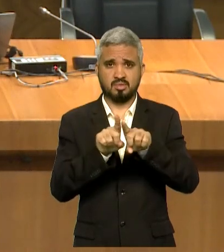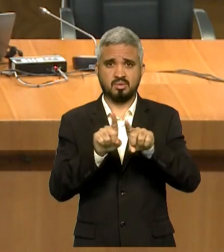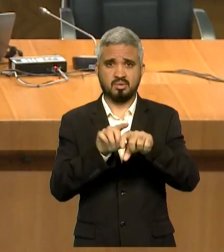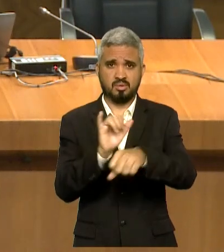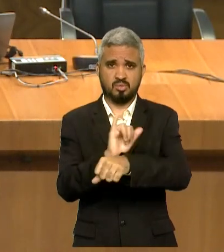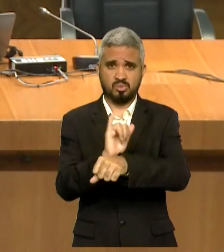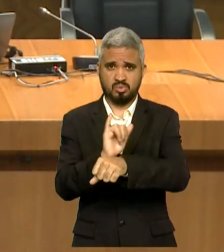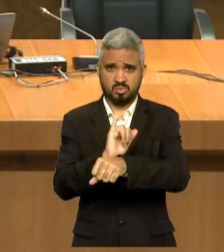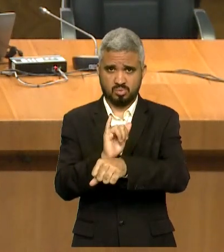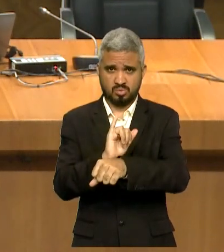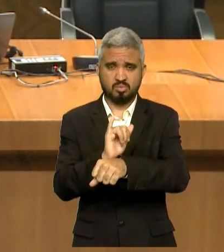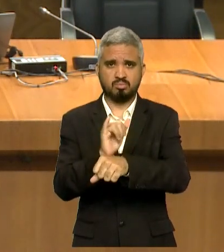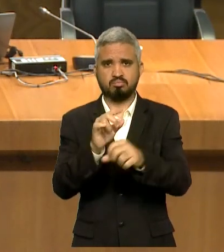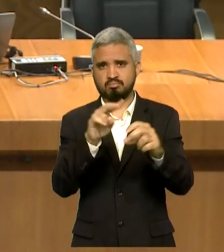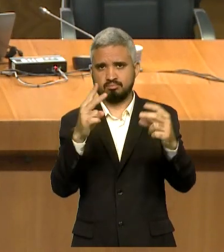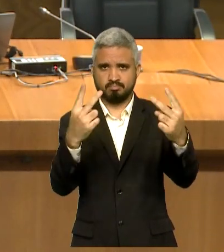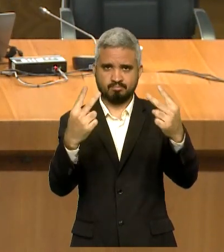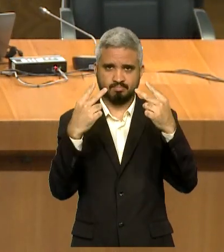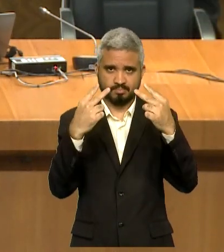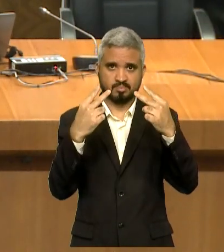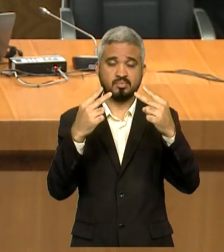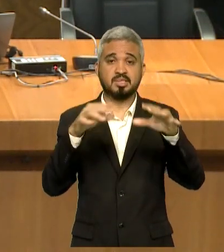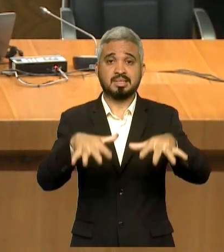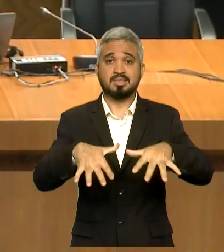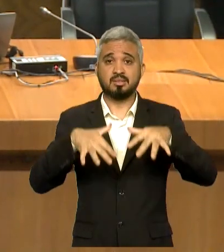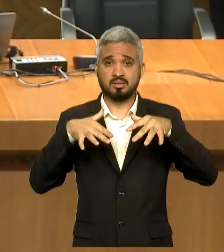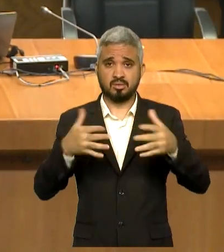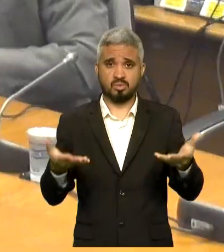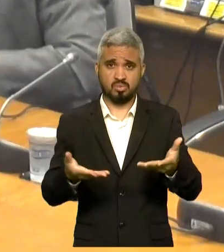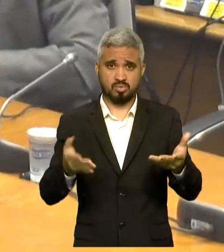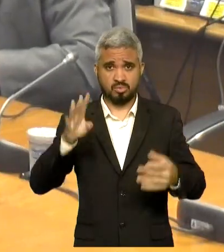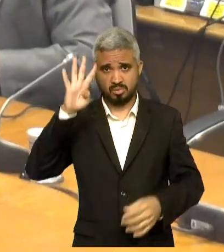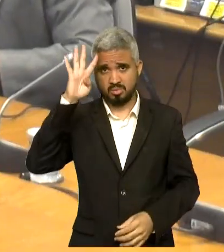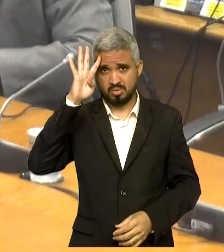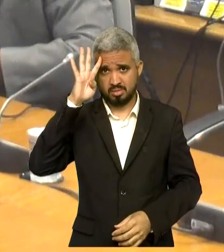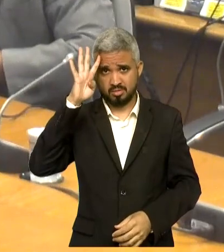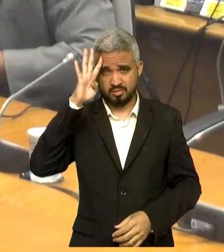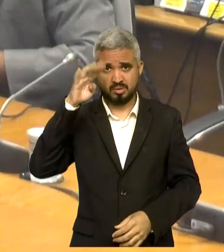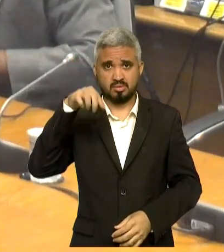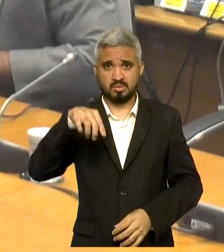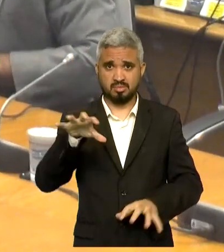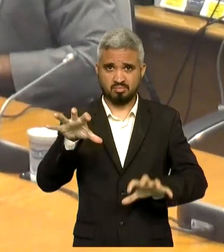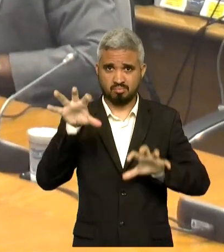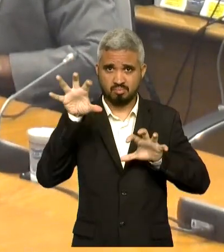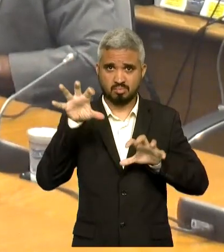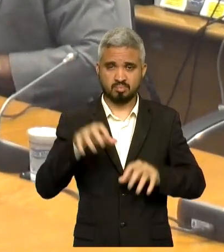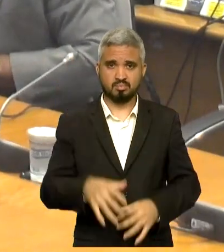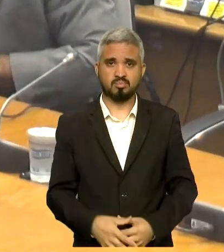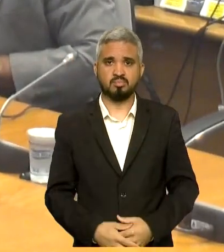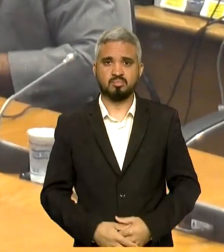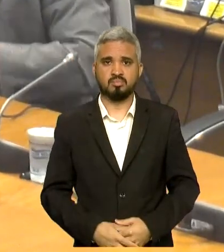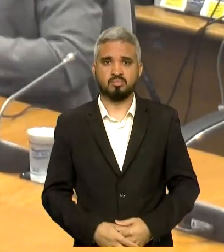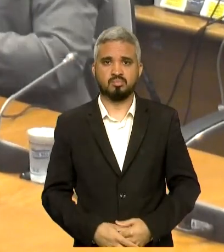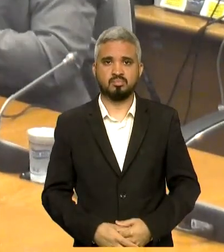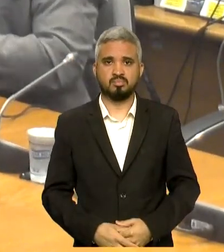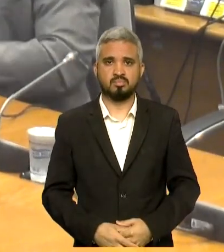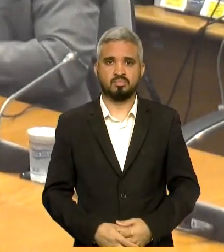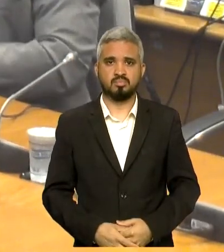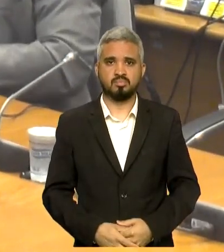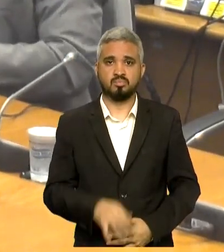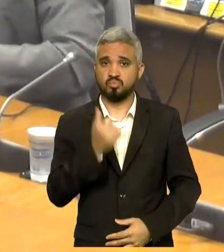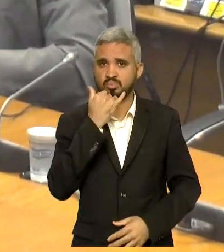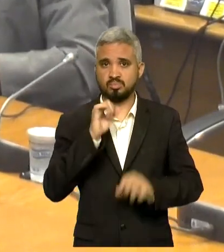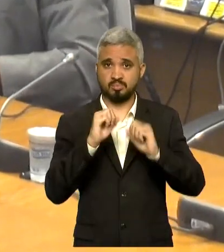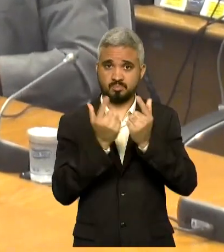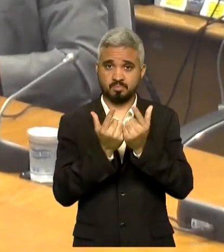TV Assembleia do Maranhão, a sessão plenária desta quarta-feira, direto do Palácio Manuel Beck. Pelo Bloco Parlamentar Unidos pelo Maranhão,